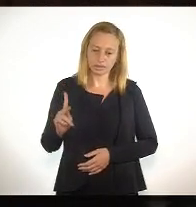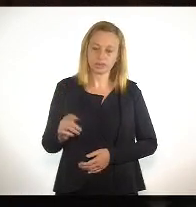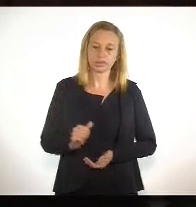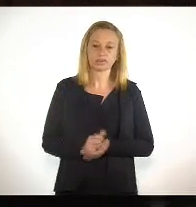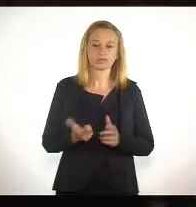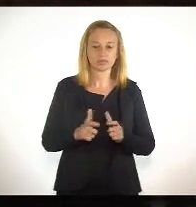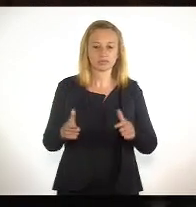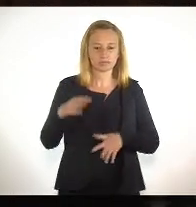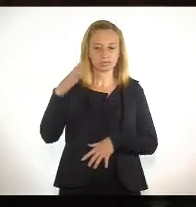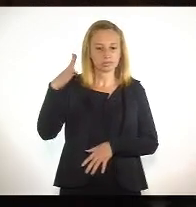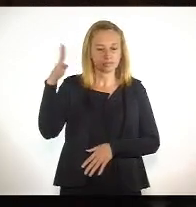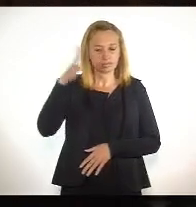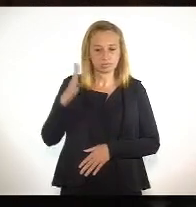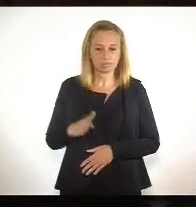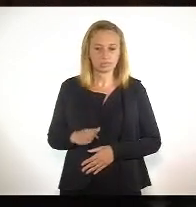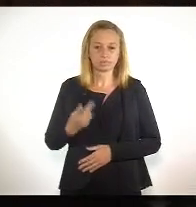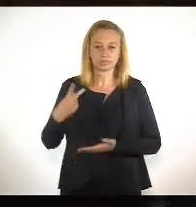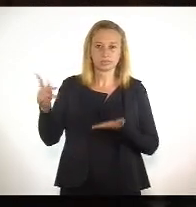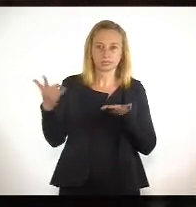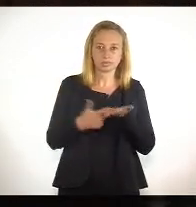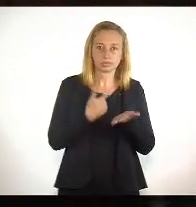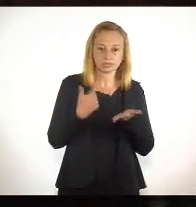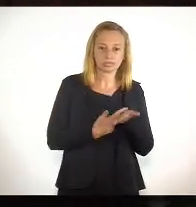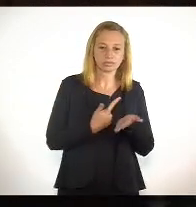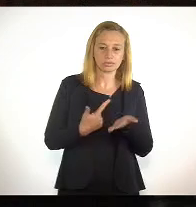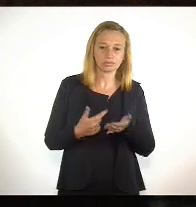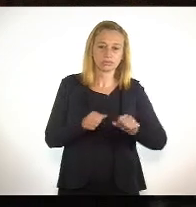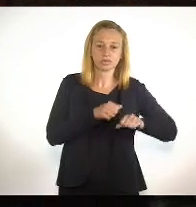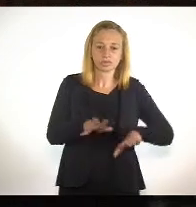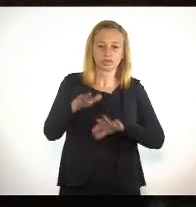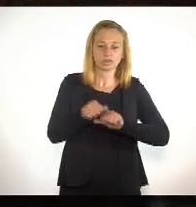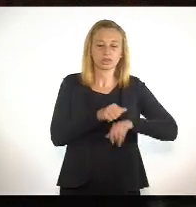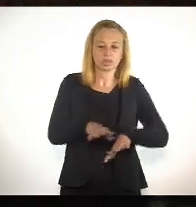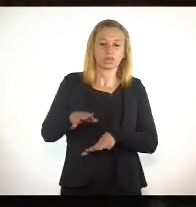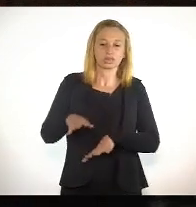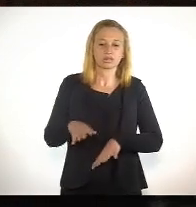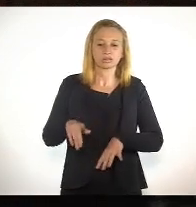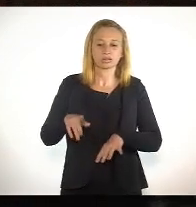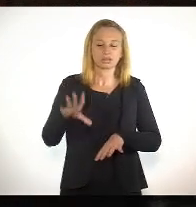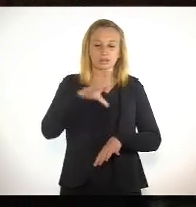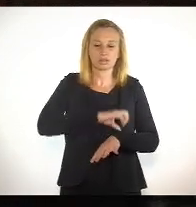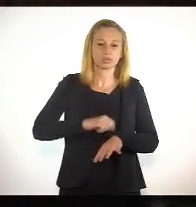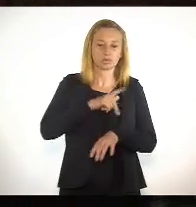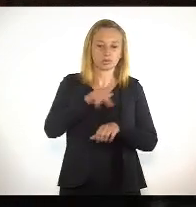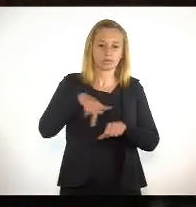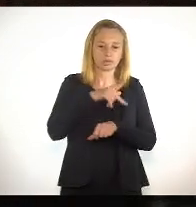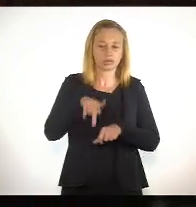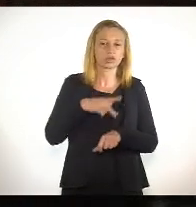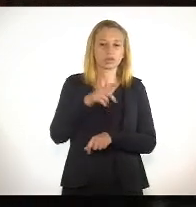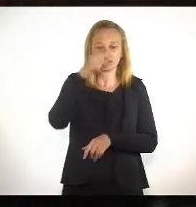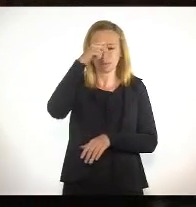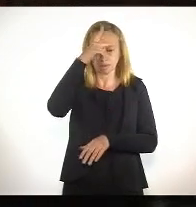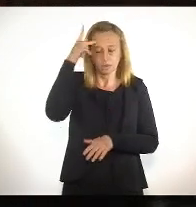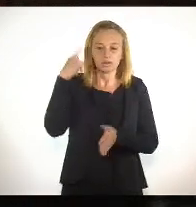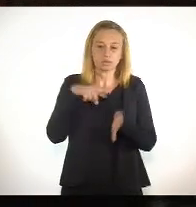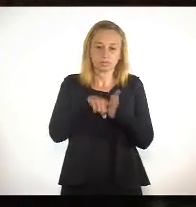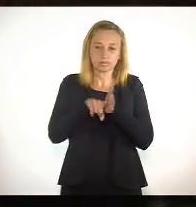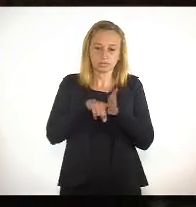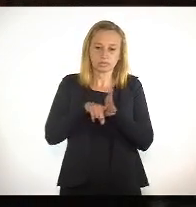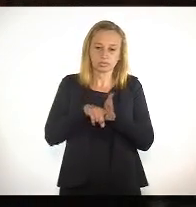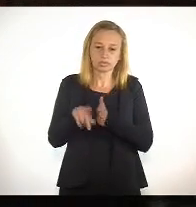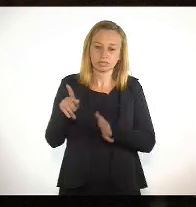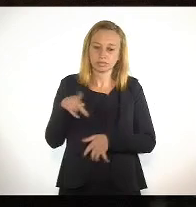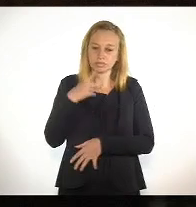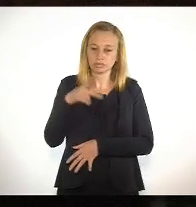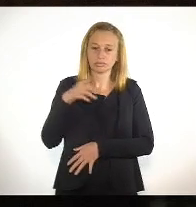brasilianista, em seu livro Soldados da Pátria, o historiador ele diz que